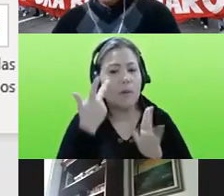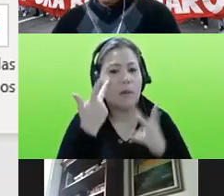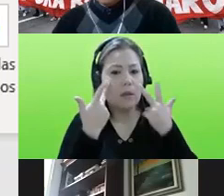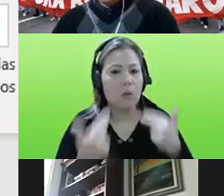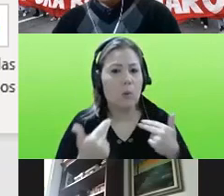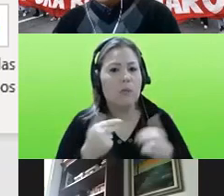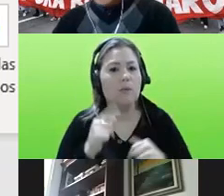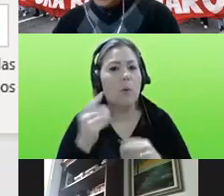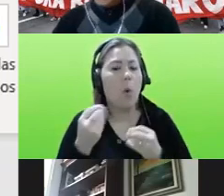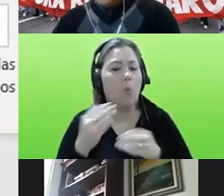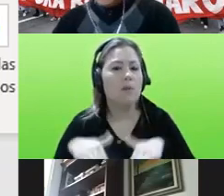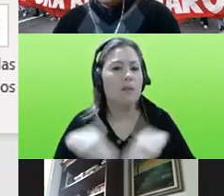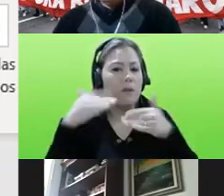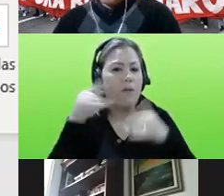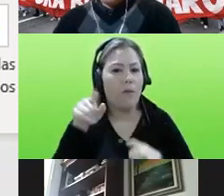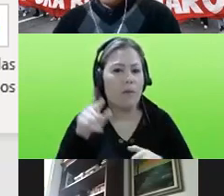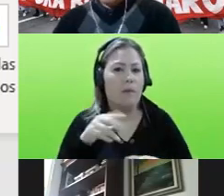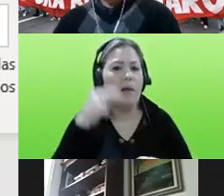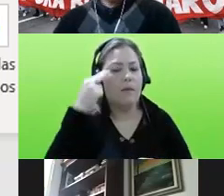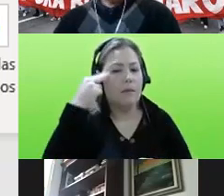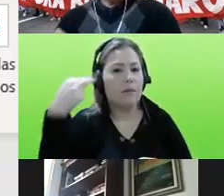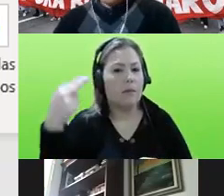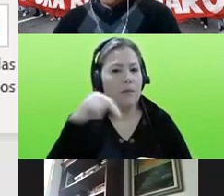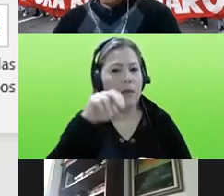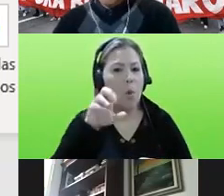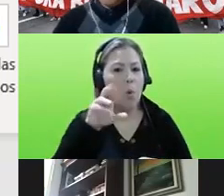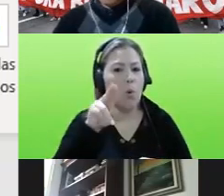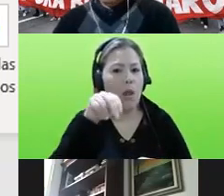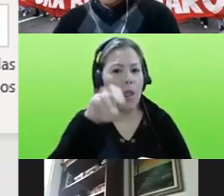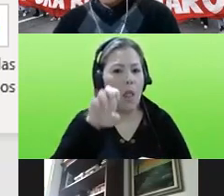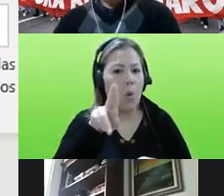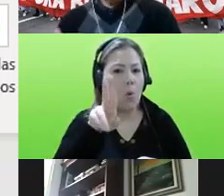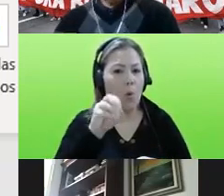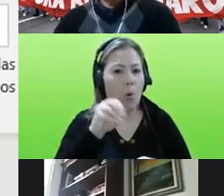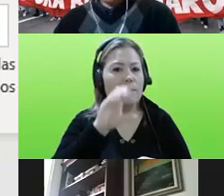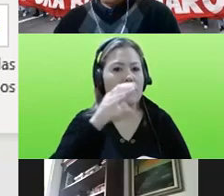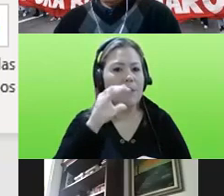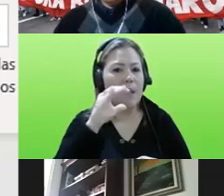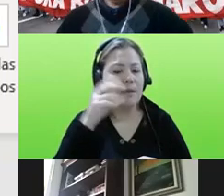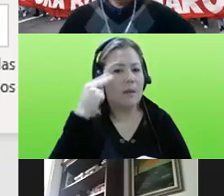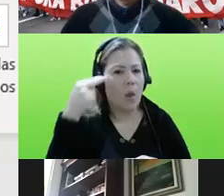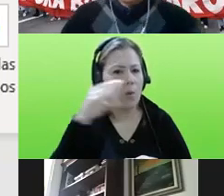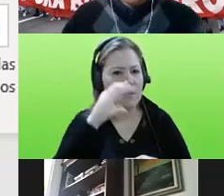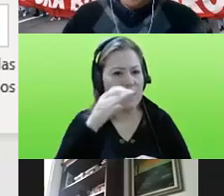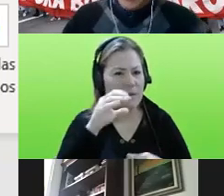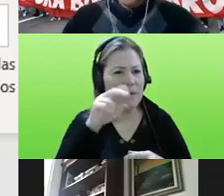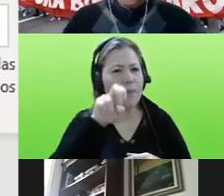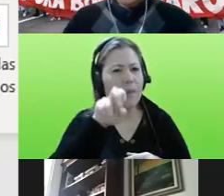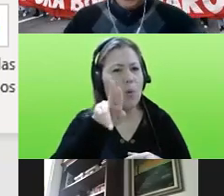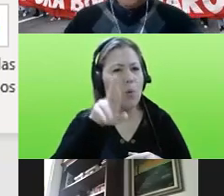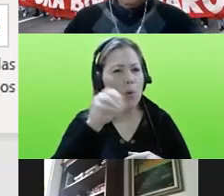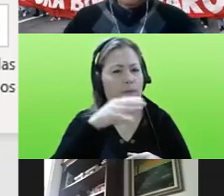se desenvolveu na neurociência, particularmente na neurofilosofia ou filosofia